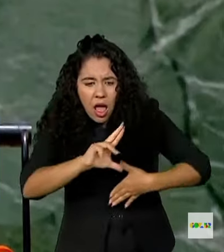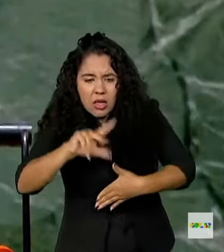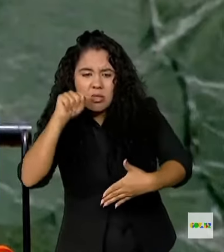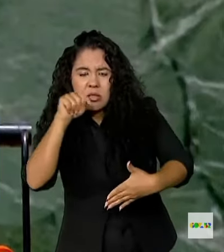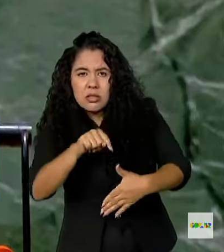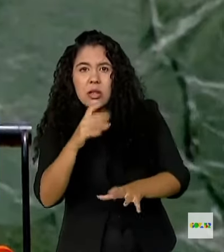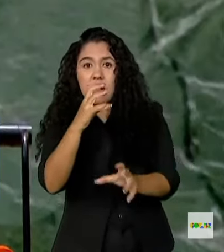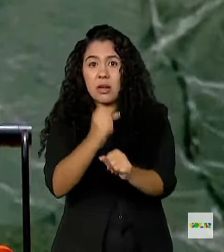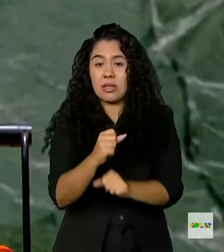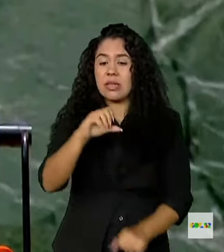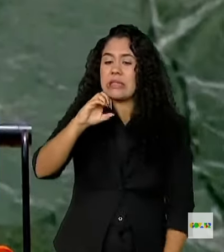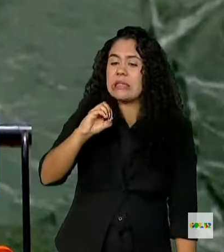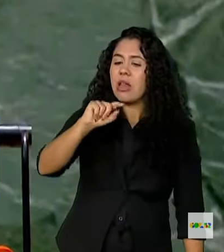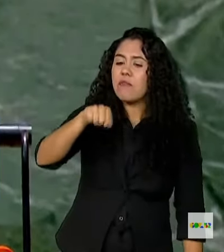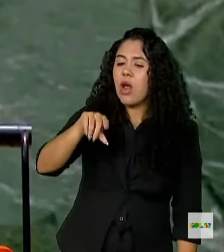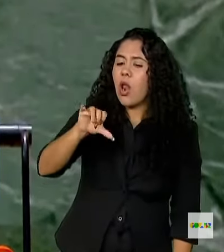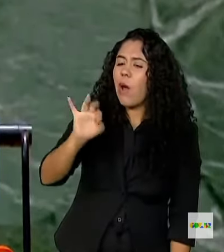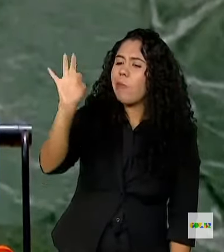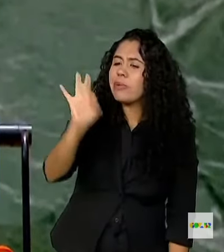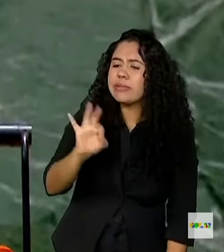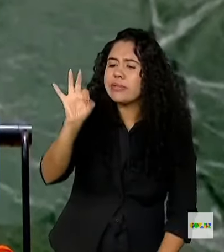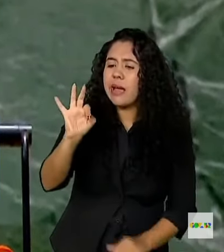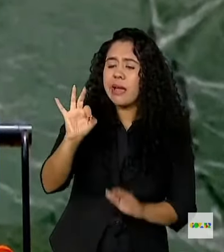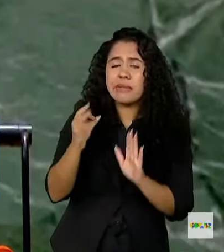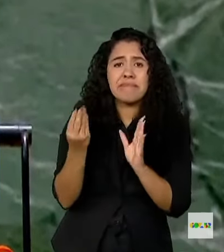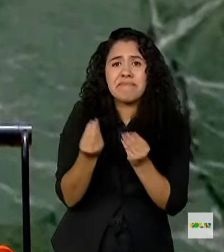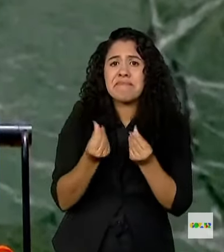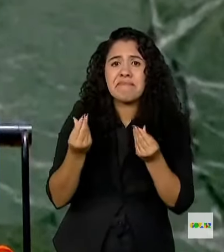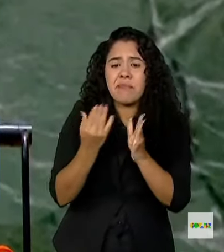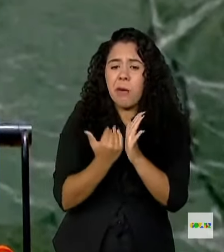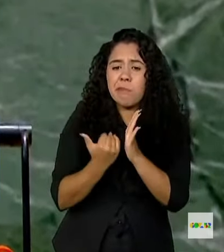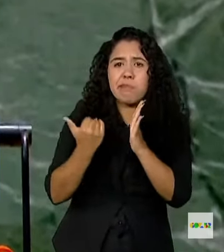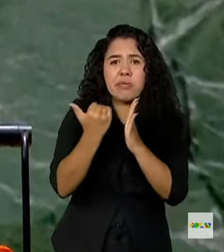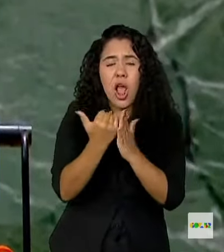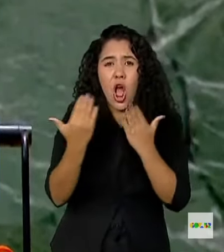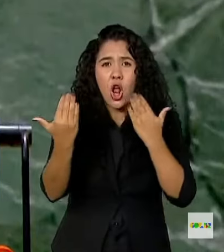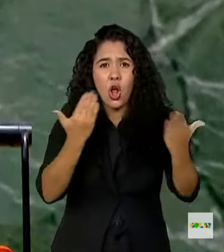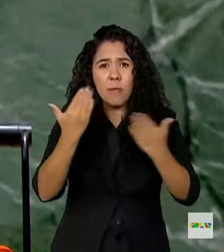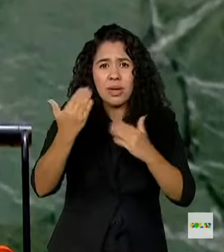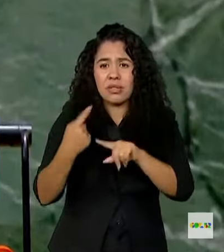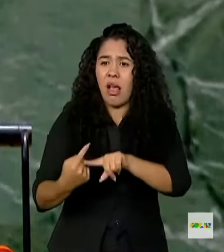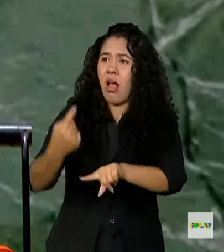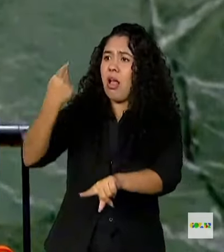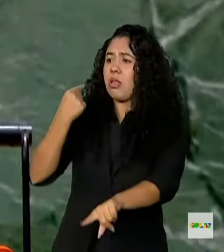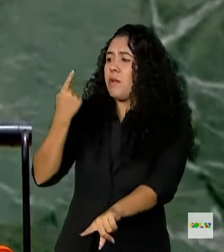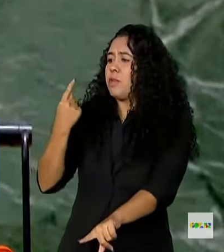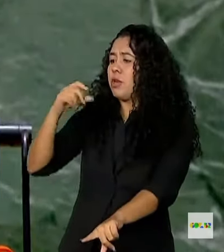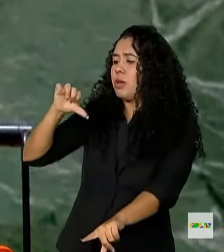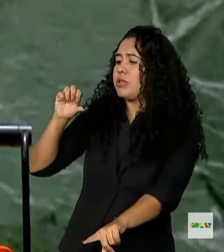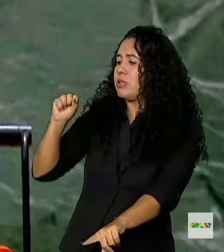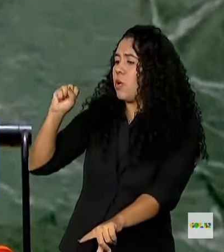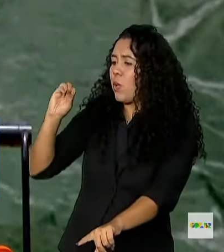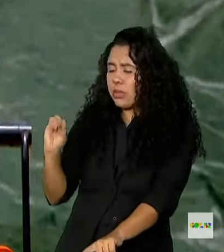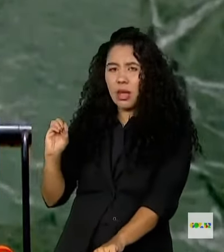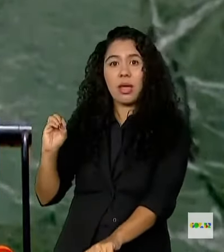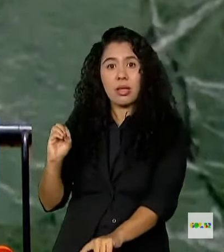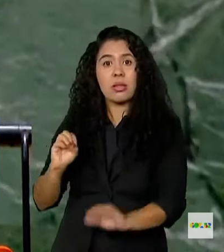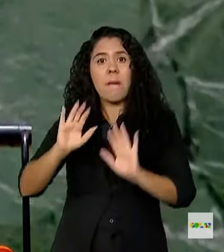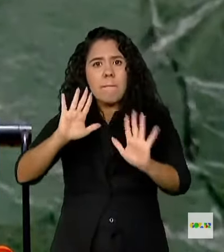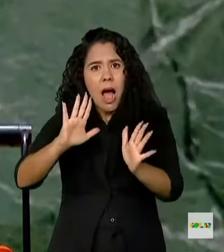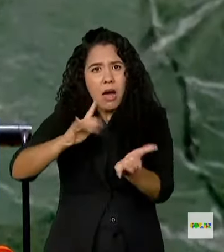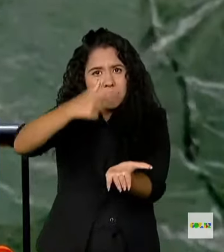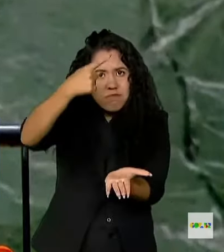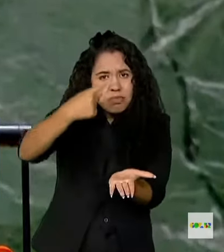apenas 0,9%, metade do verificado na década perdida de 1980. Essa